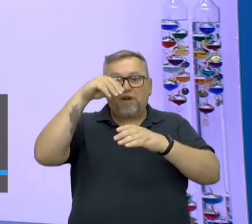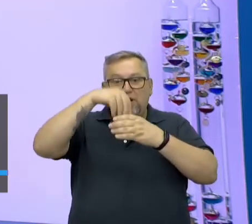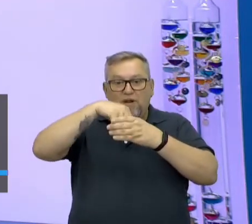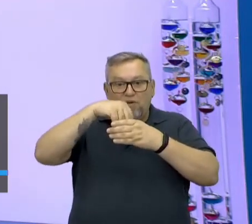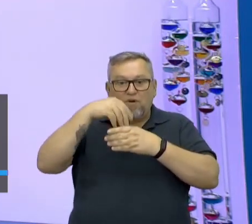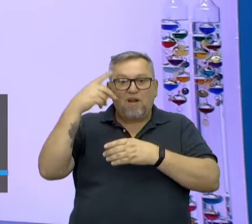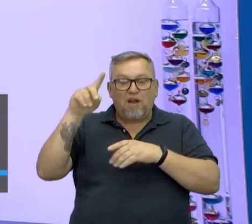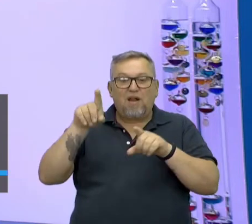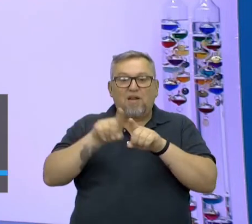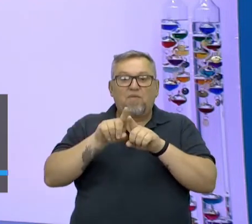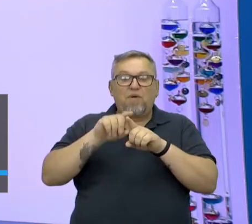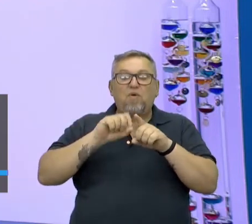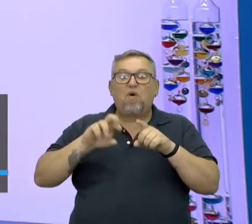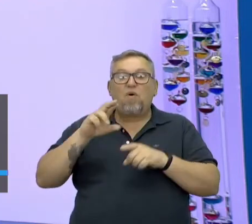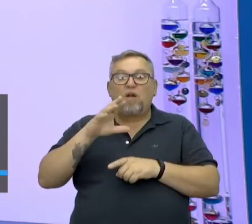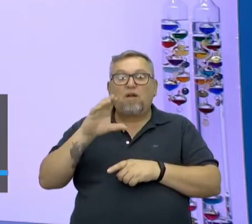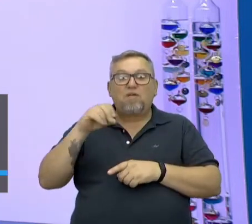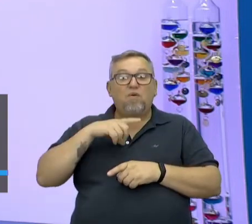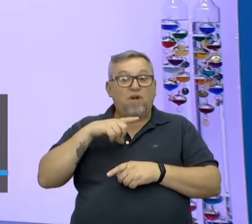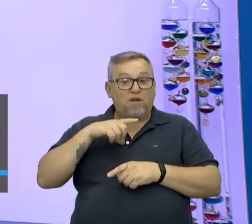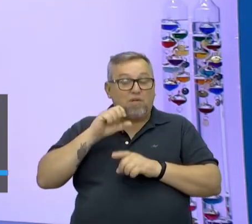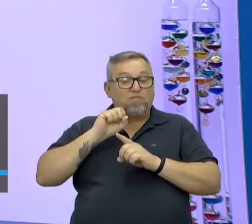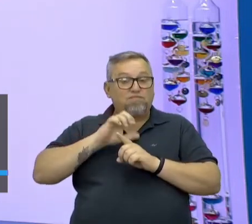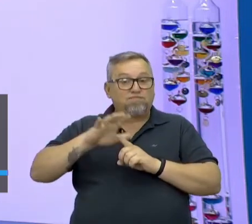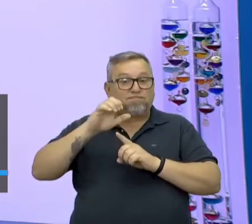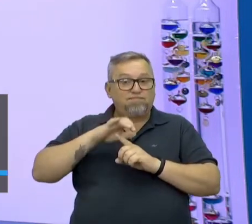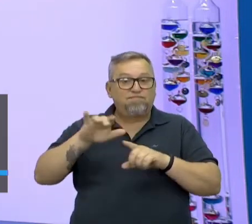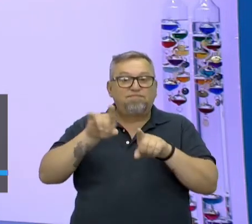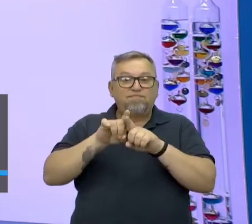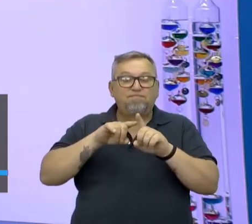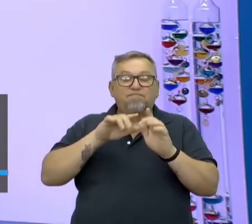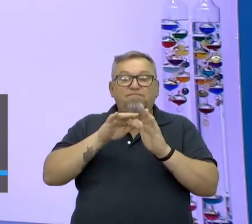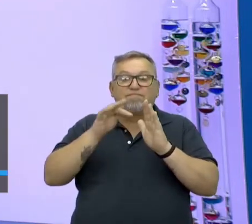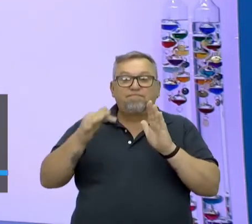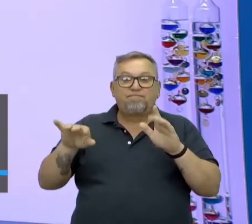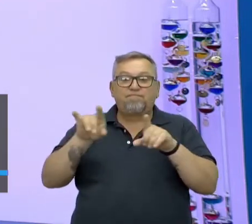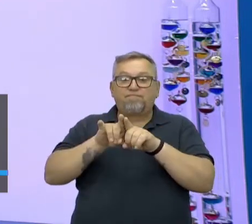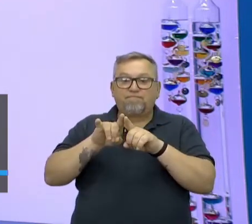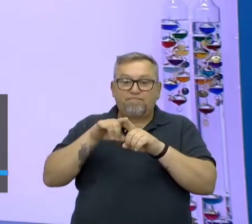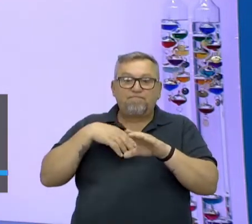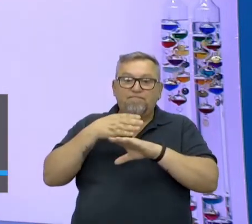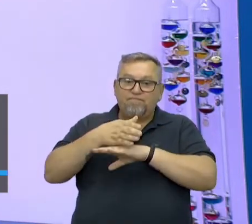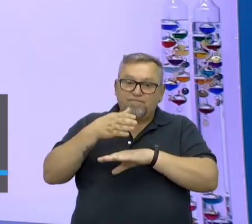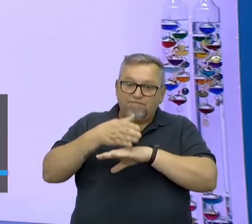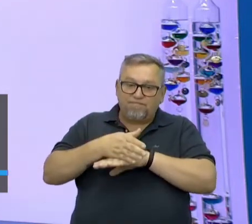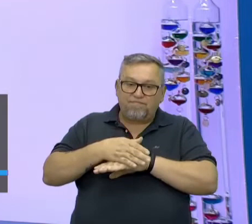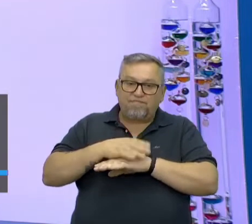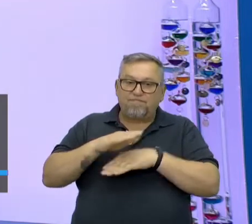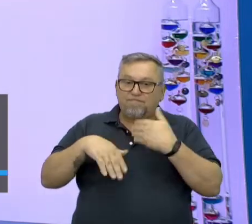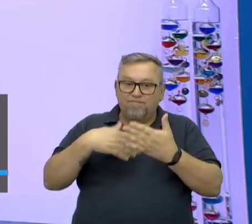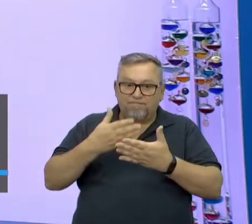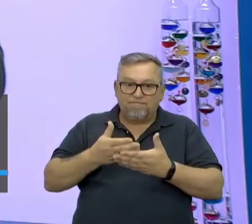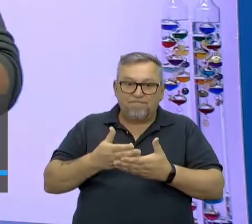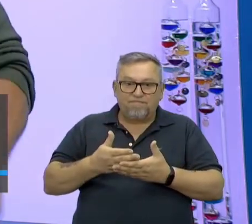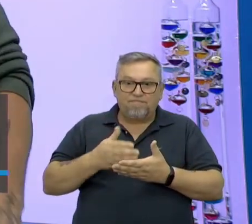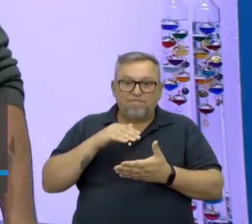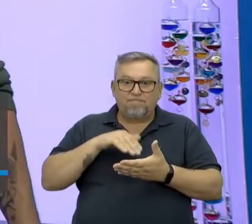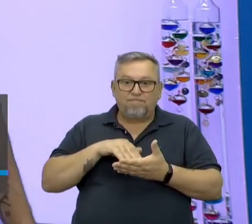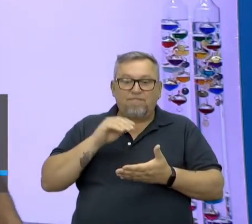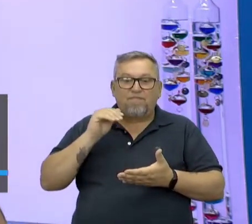dela, qual que é a radiação que ela está emitindo, qual que é a frequência, tem a ver com a cor, também com a frequência que tem a ver com a cor, e assim por diante, e